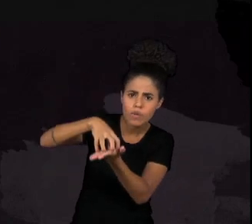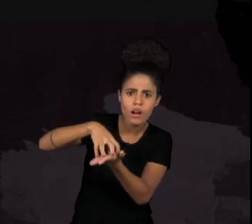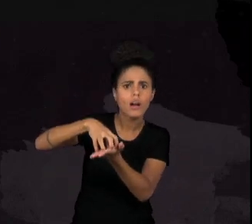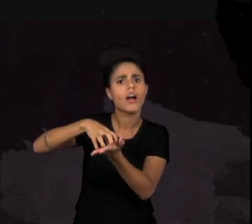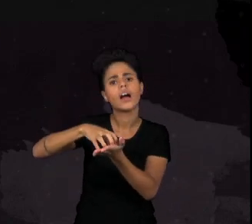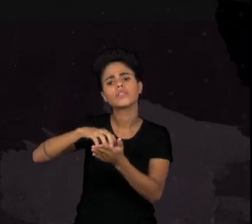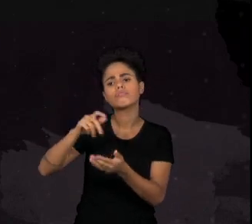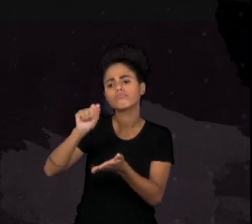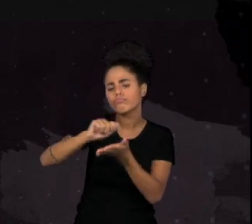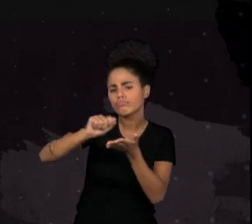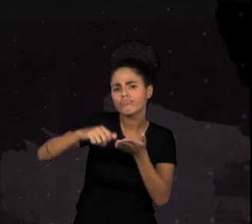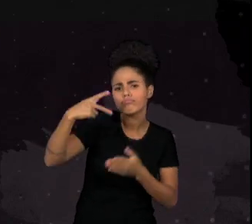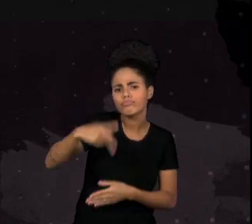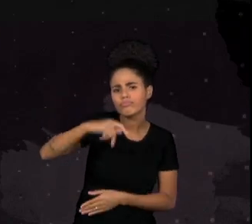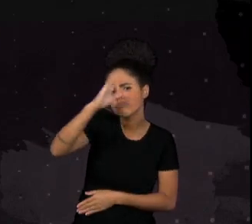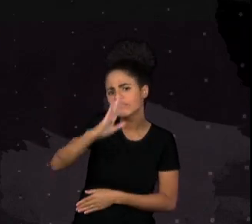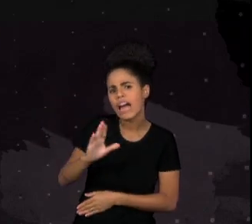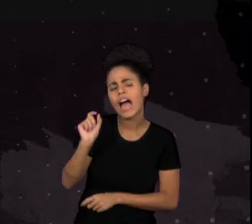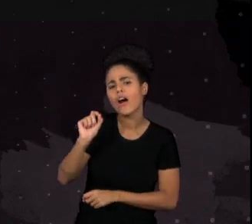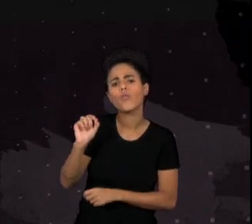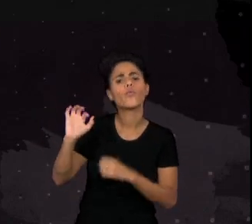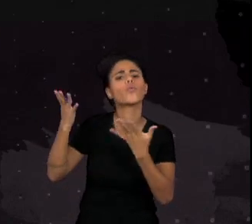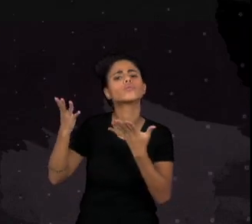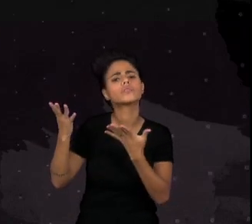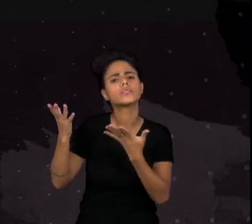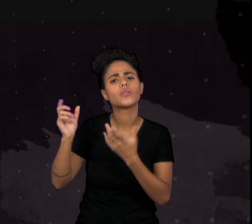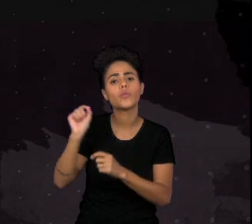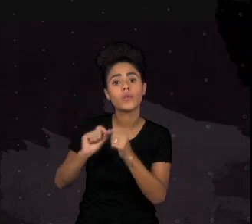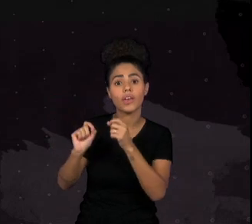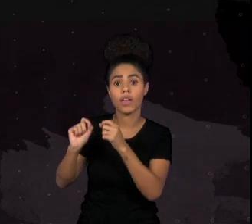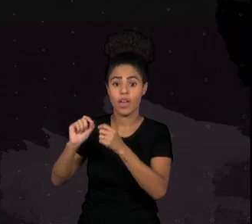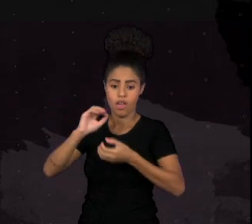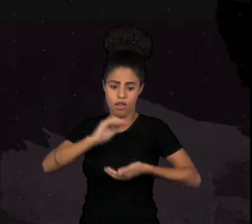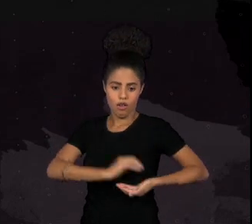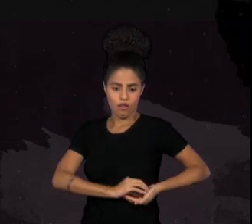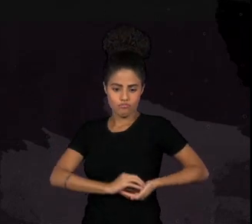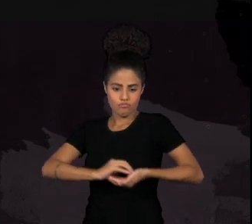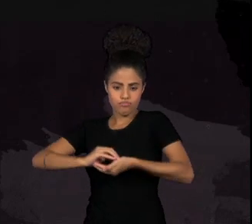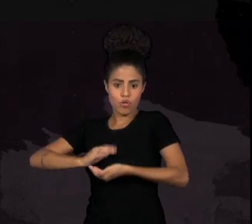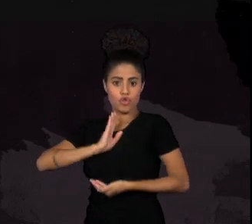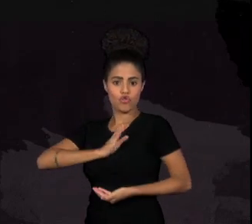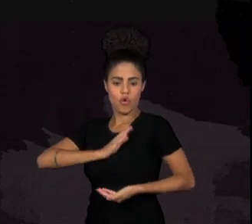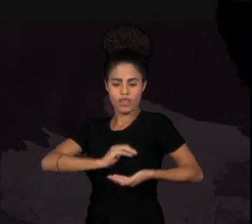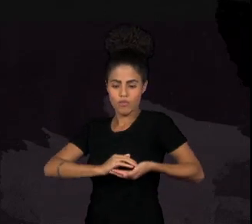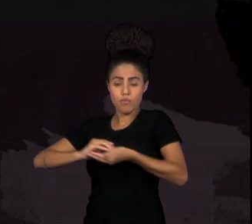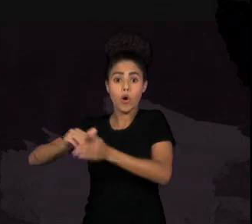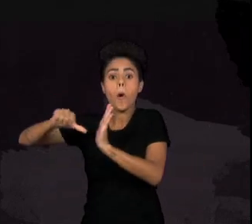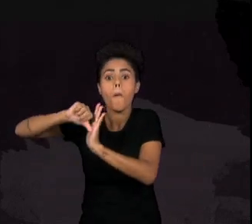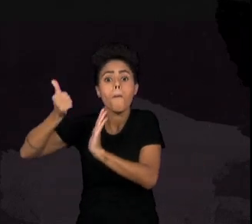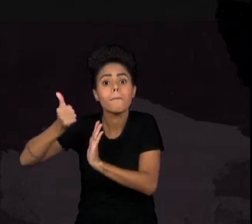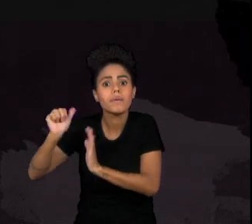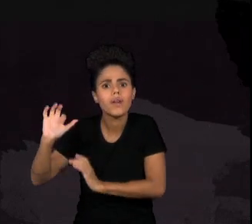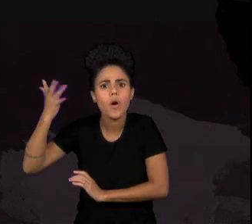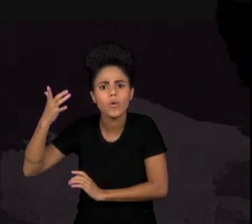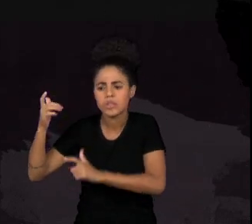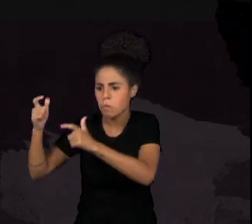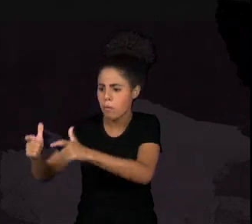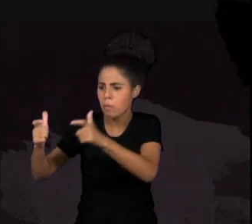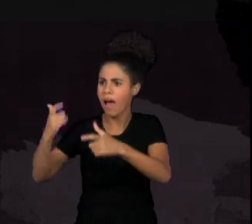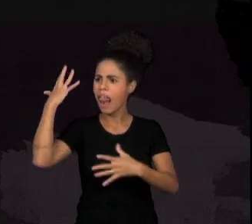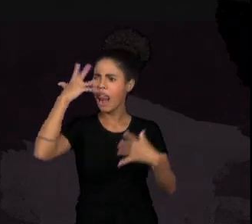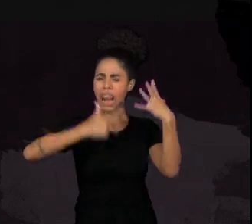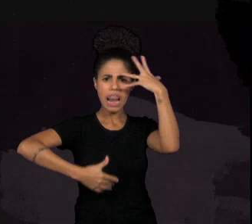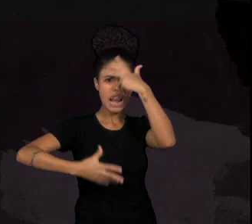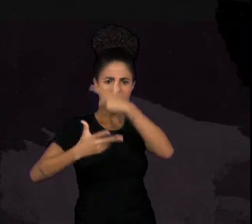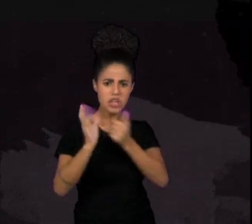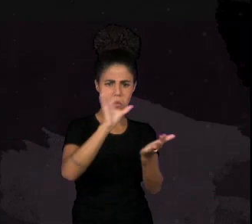dentro dele. Foi lá que aconteceu o primeiro transplante de coração do mundo. Sede de paisagens belíssimas,